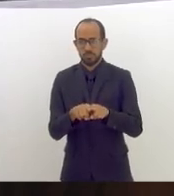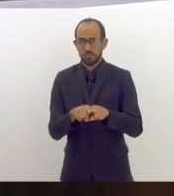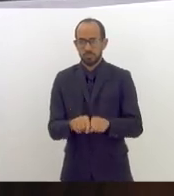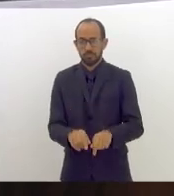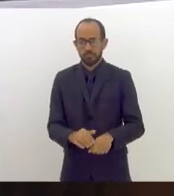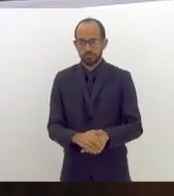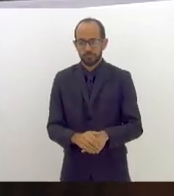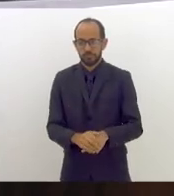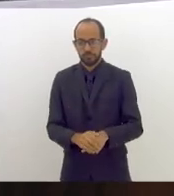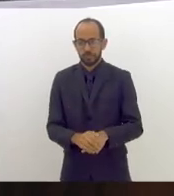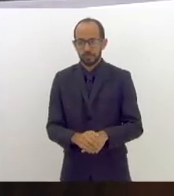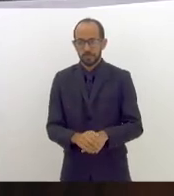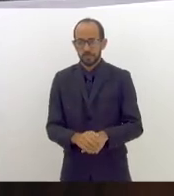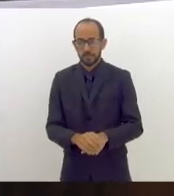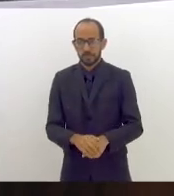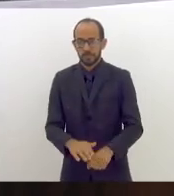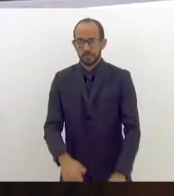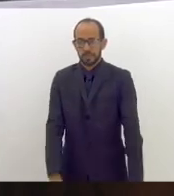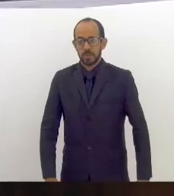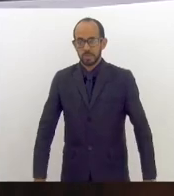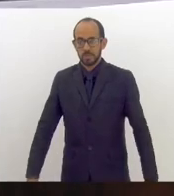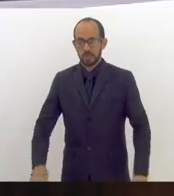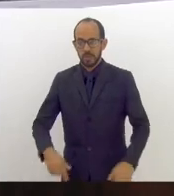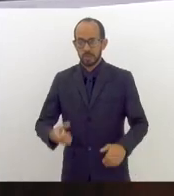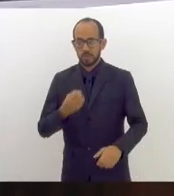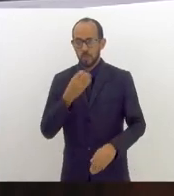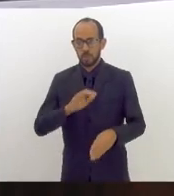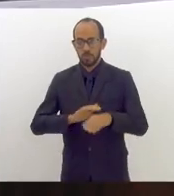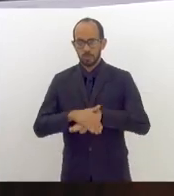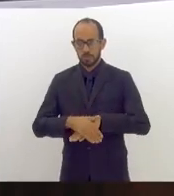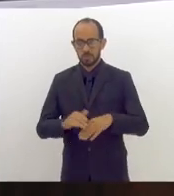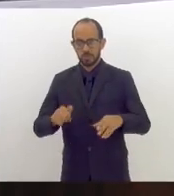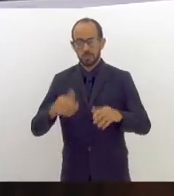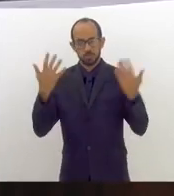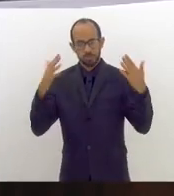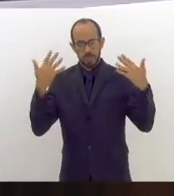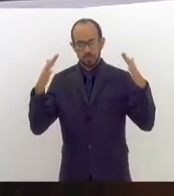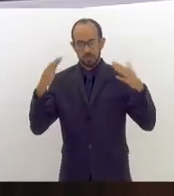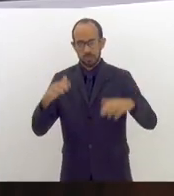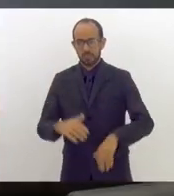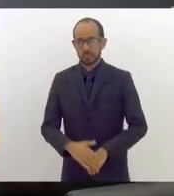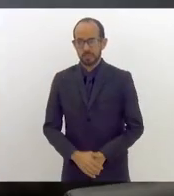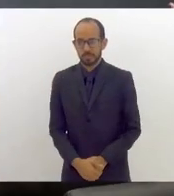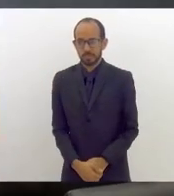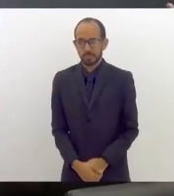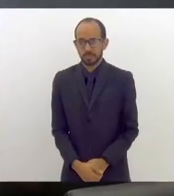pela consideração Enfim gente boa noite e parabéns